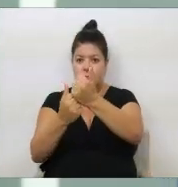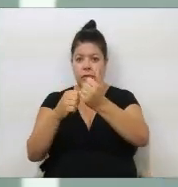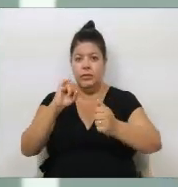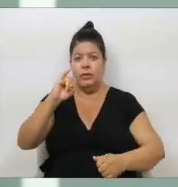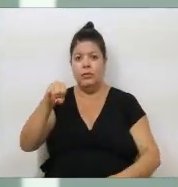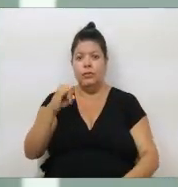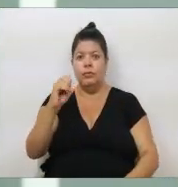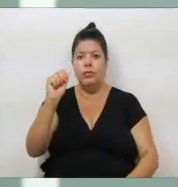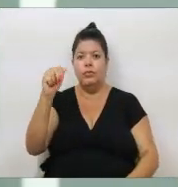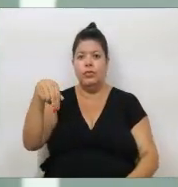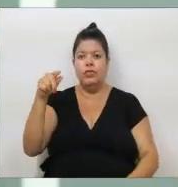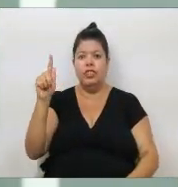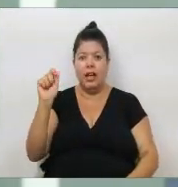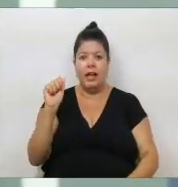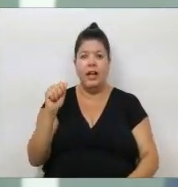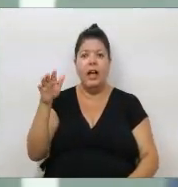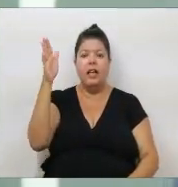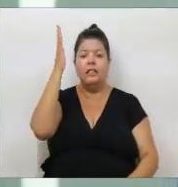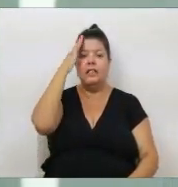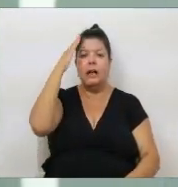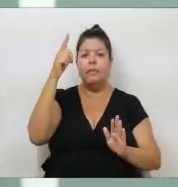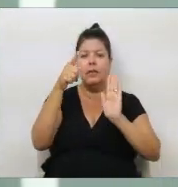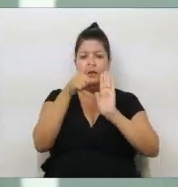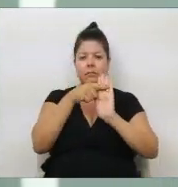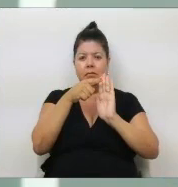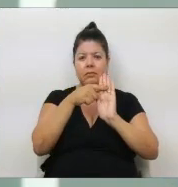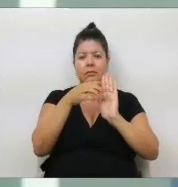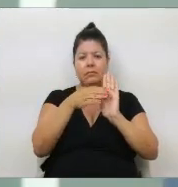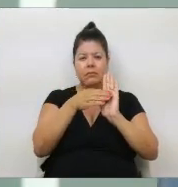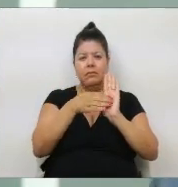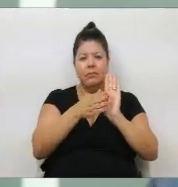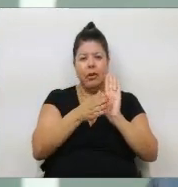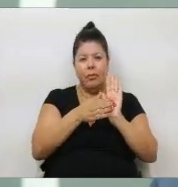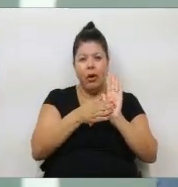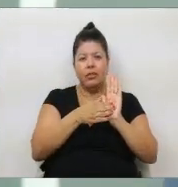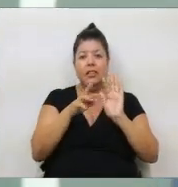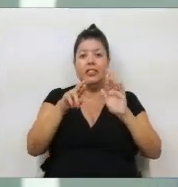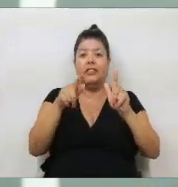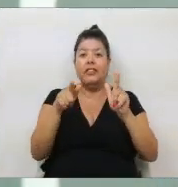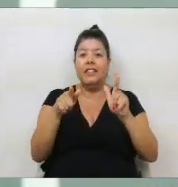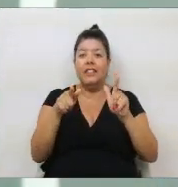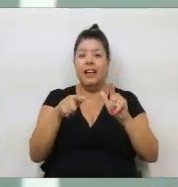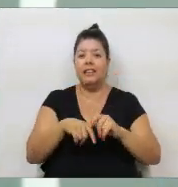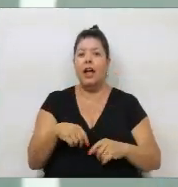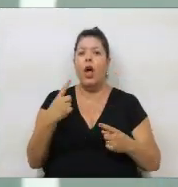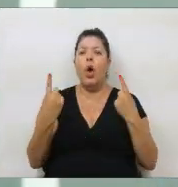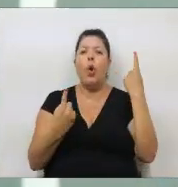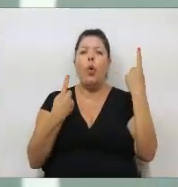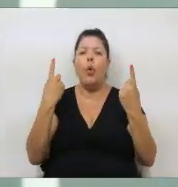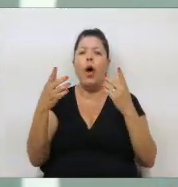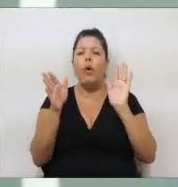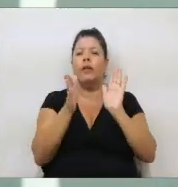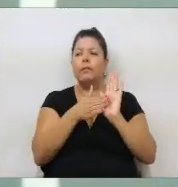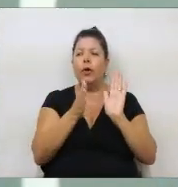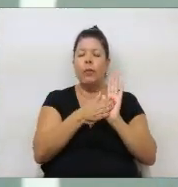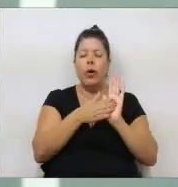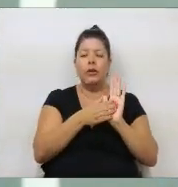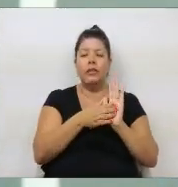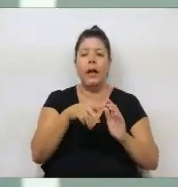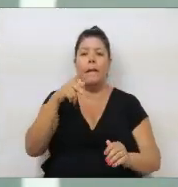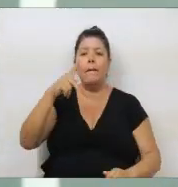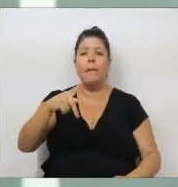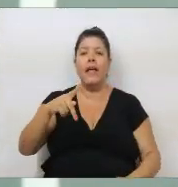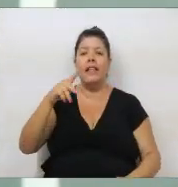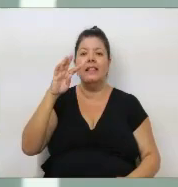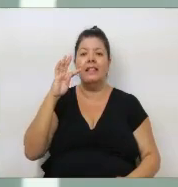Então, quais são as propostas? Imagino que tenham propostas diferenciadas, né, para a educação. Quais seriam as propostas aí do PT, do